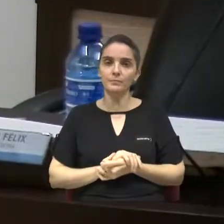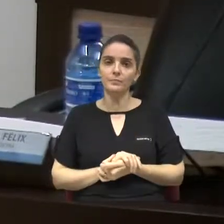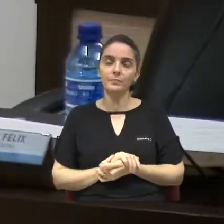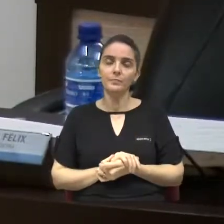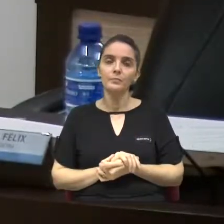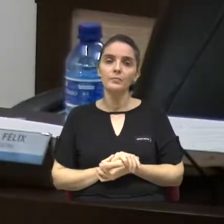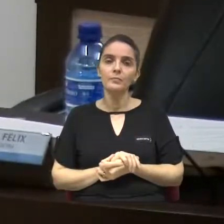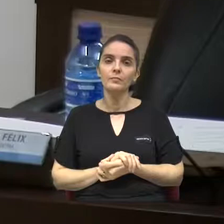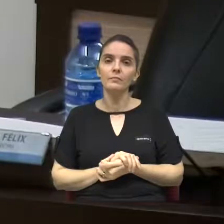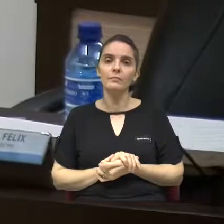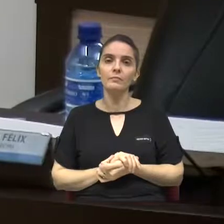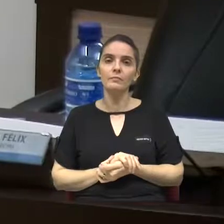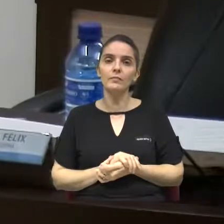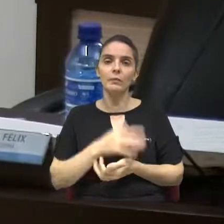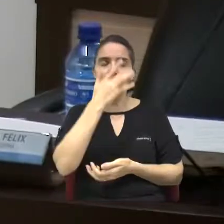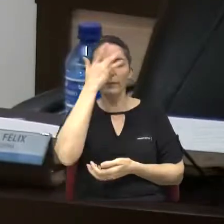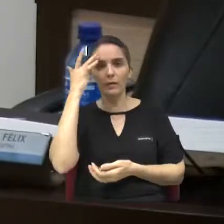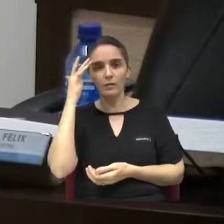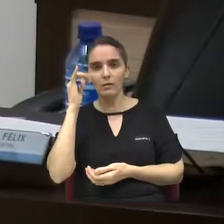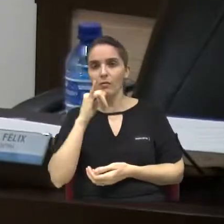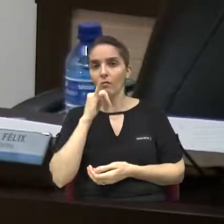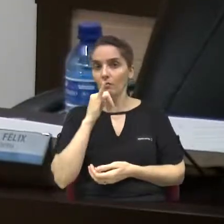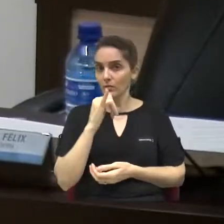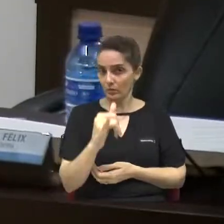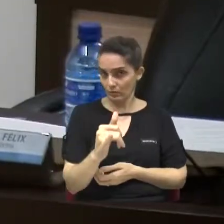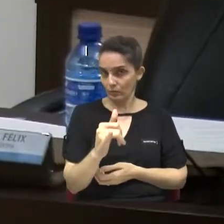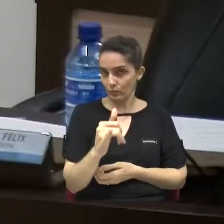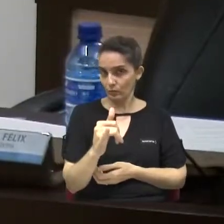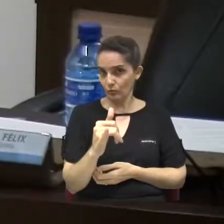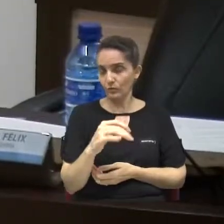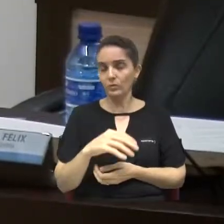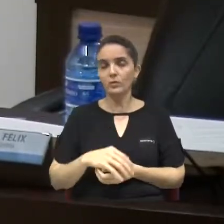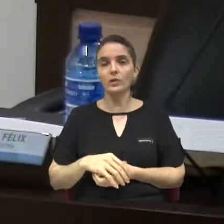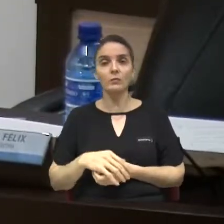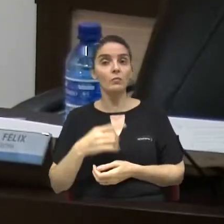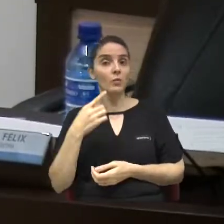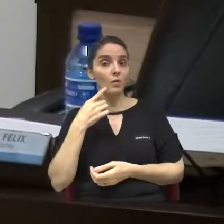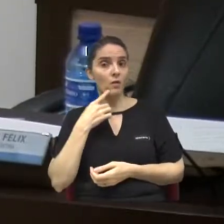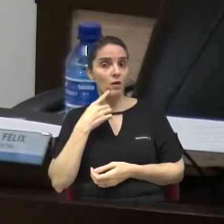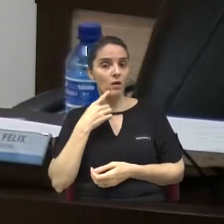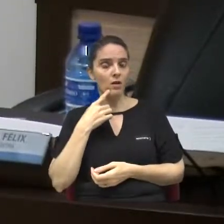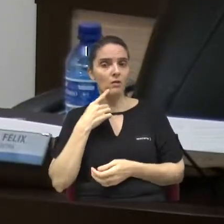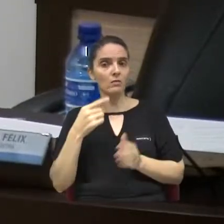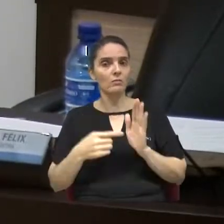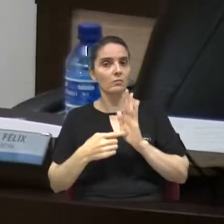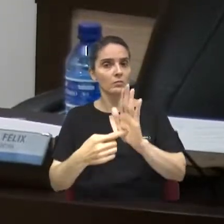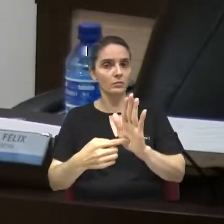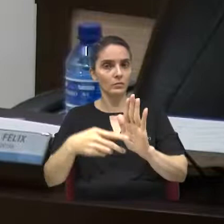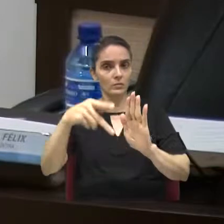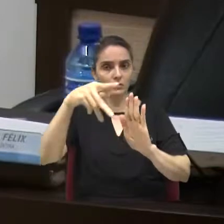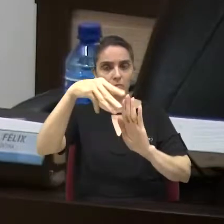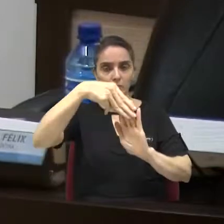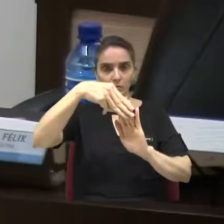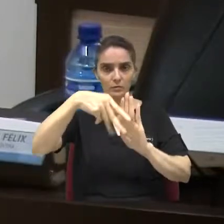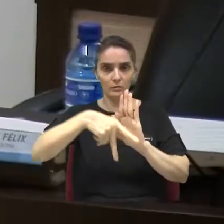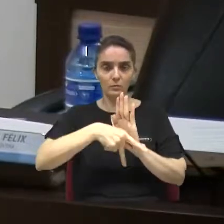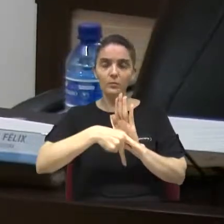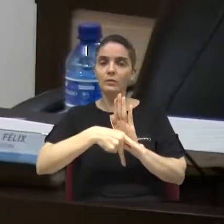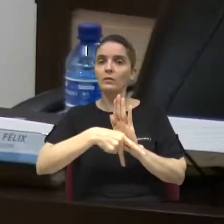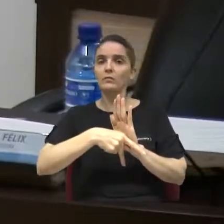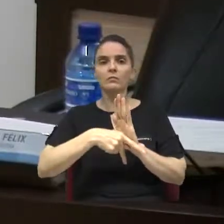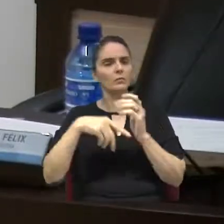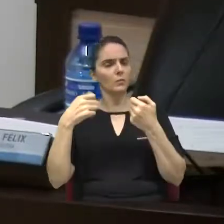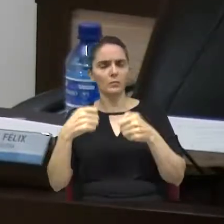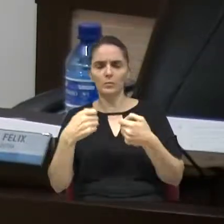a denúncia levada ao Ministério Público não tinha o condão, como ele diz, de